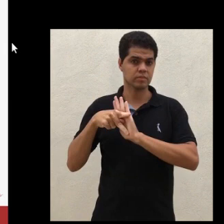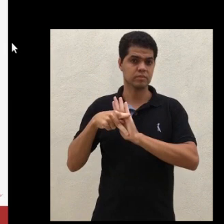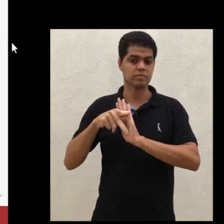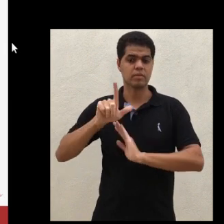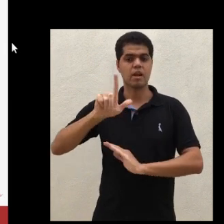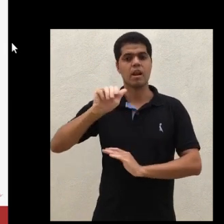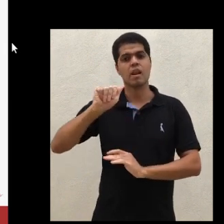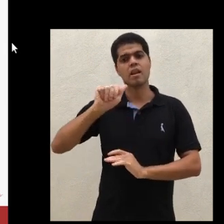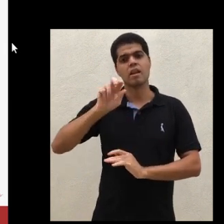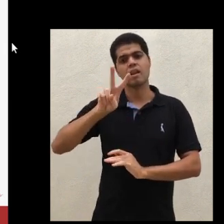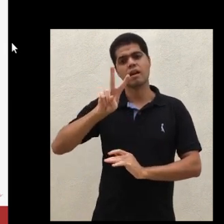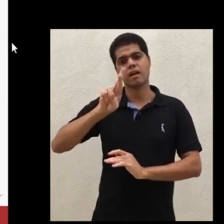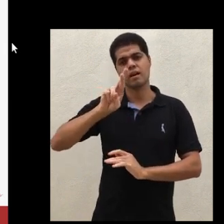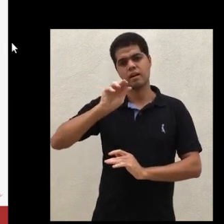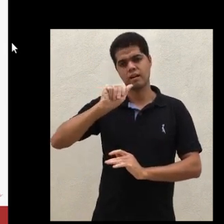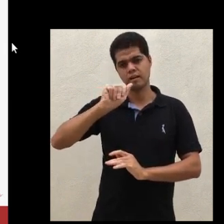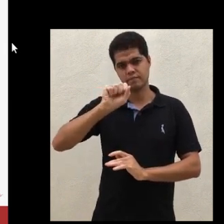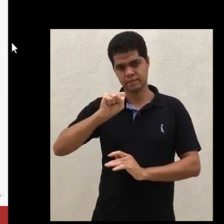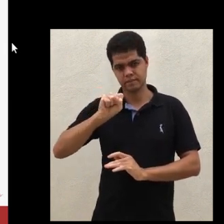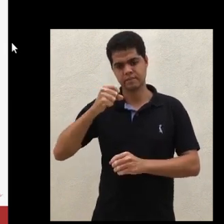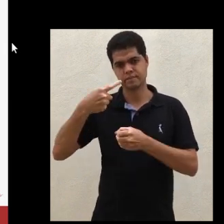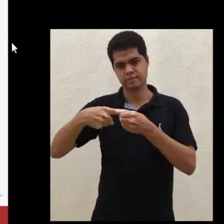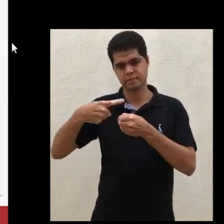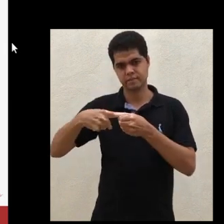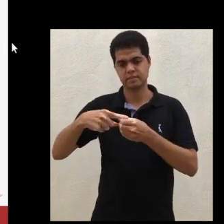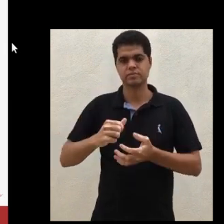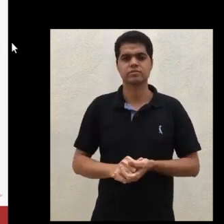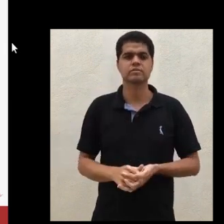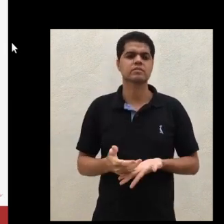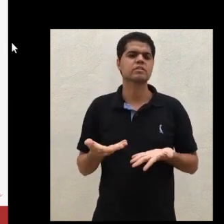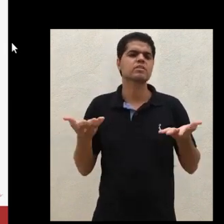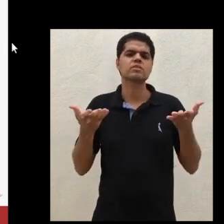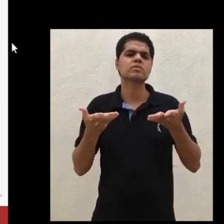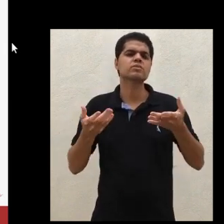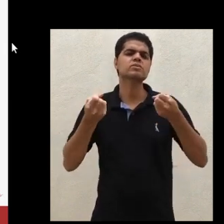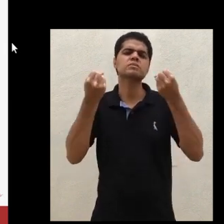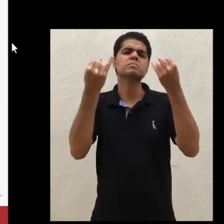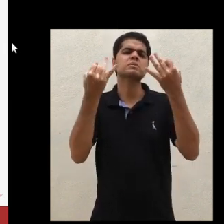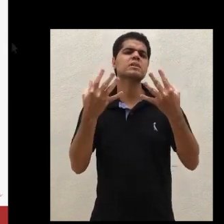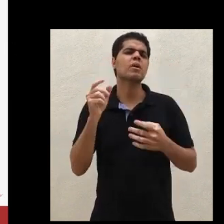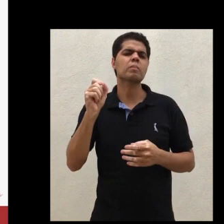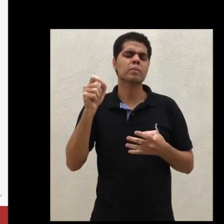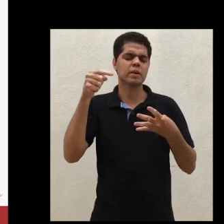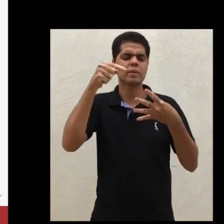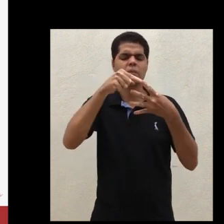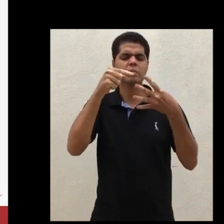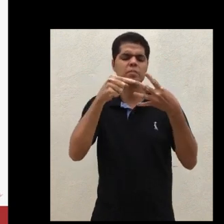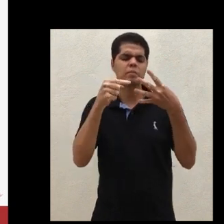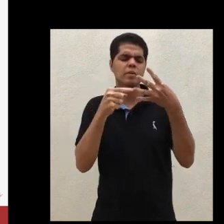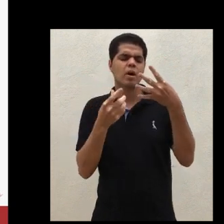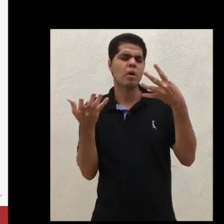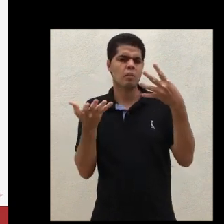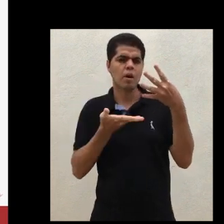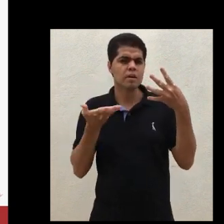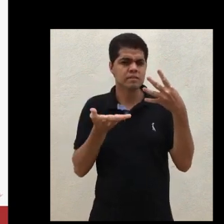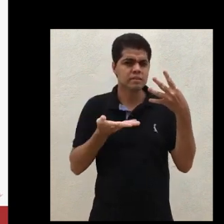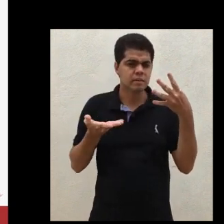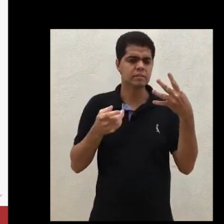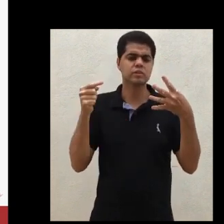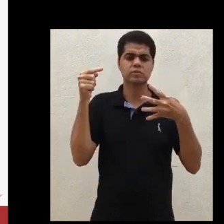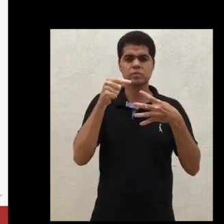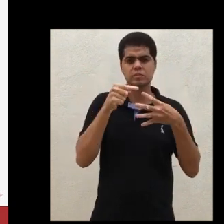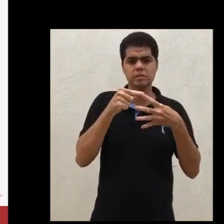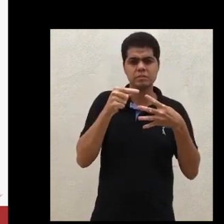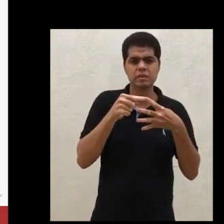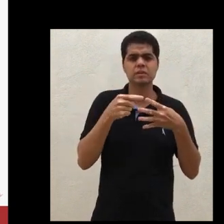E a gente vai comentar, basicamente, eu vou tratar com vocês basicamente 4 itens aqui nessa